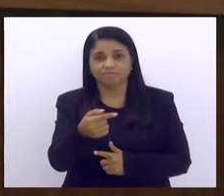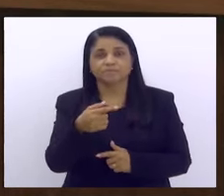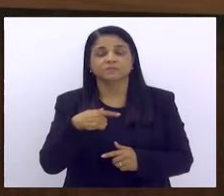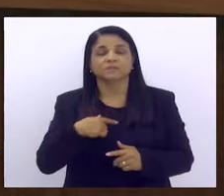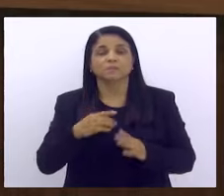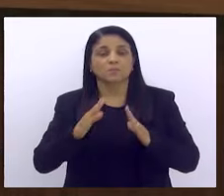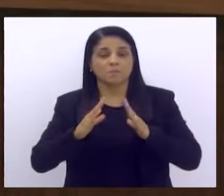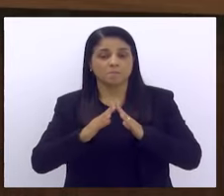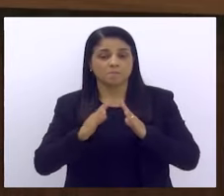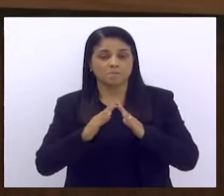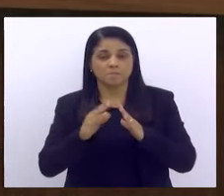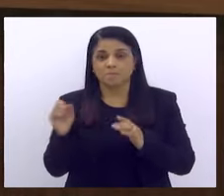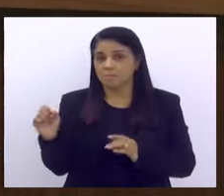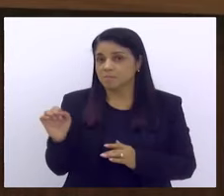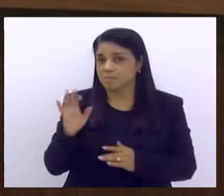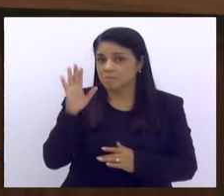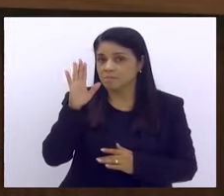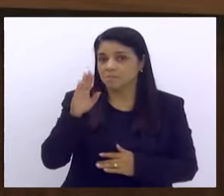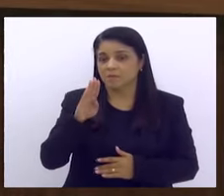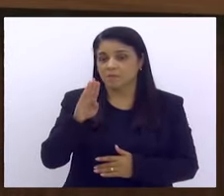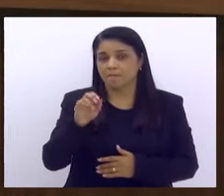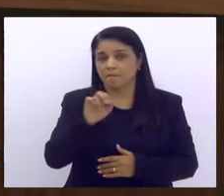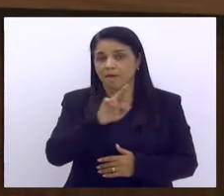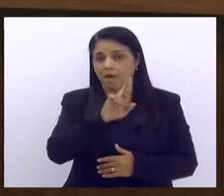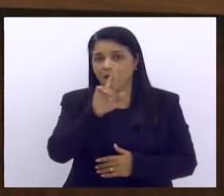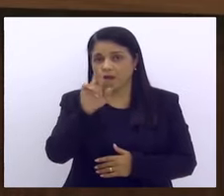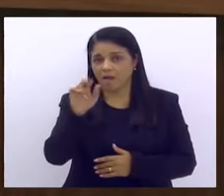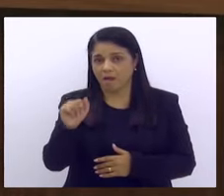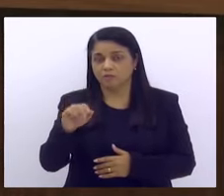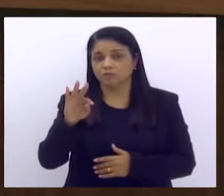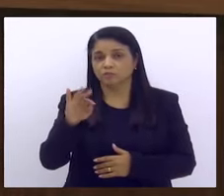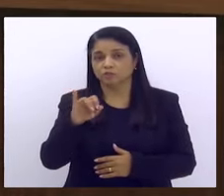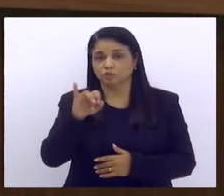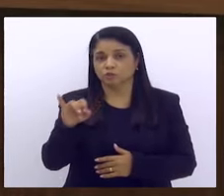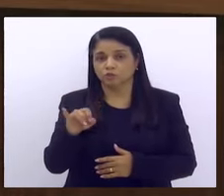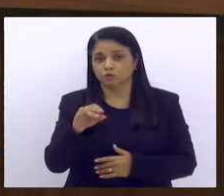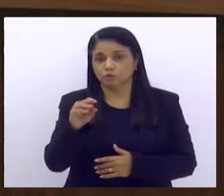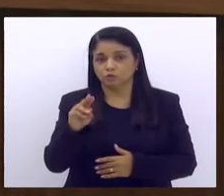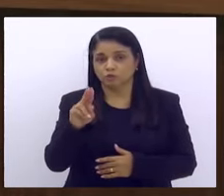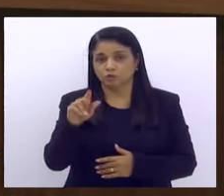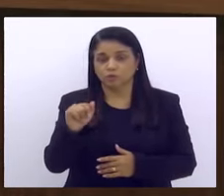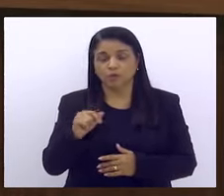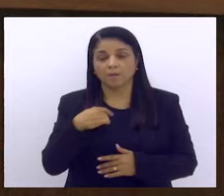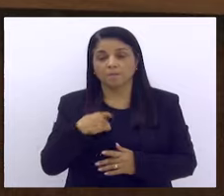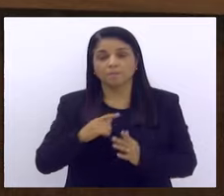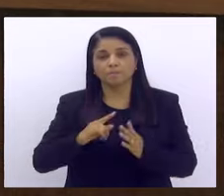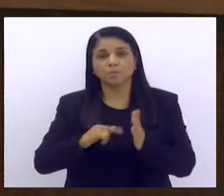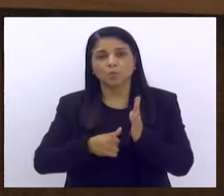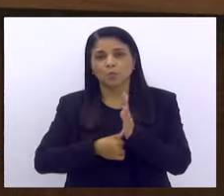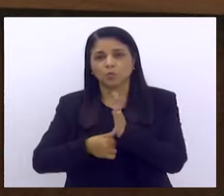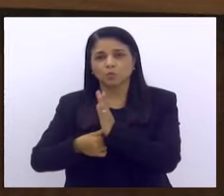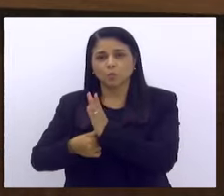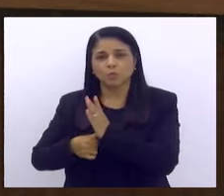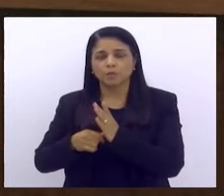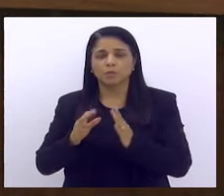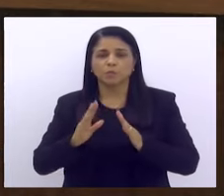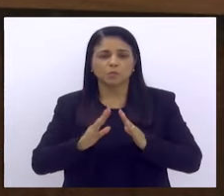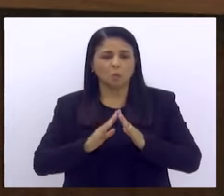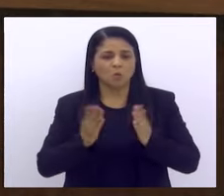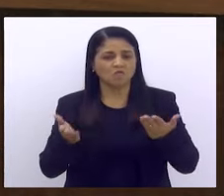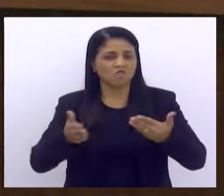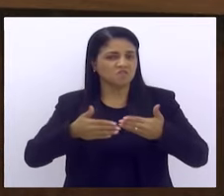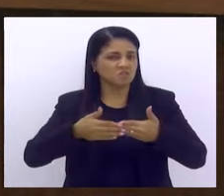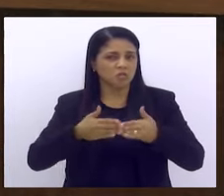na Barra da Tijuca, sem dar um tiro, sem tirar os filhos daquele condomínio da escola, sem tirar a possibilidade daqueles moradores